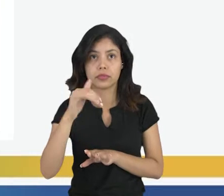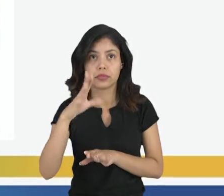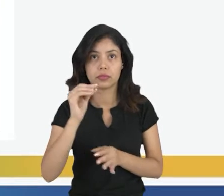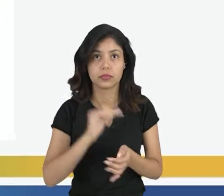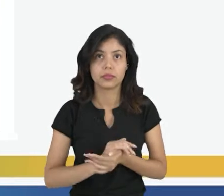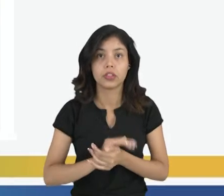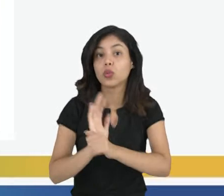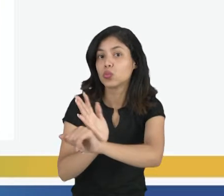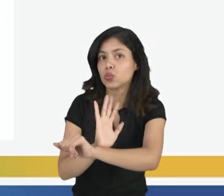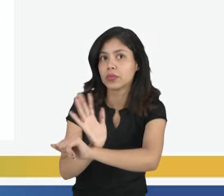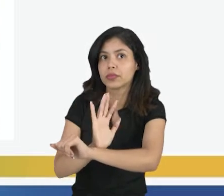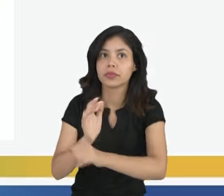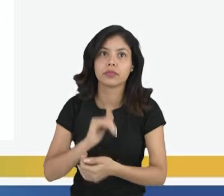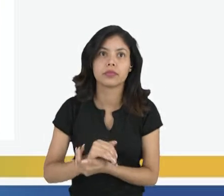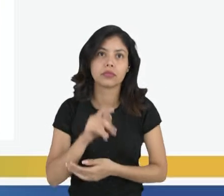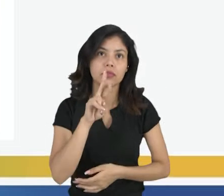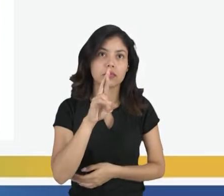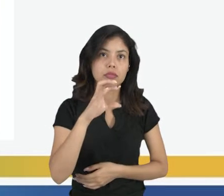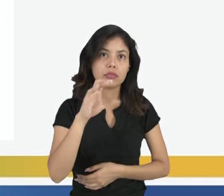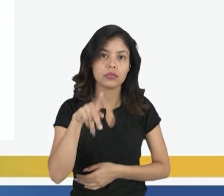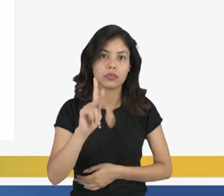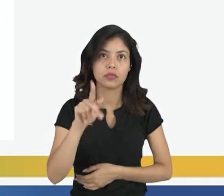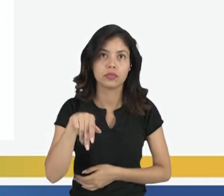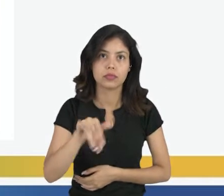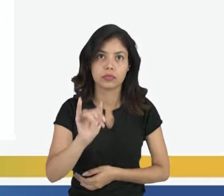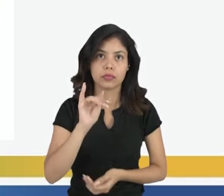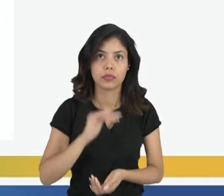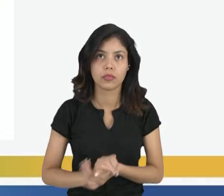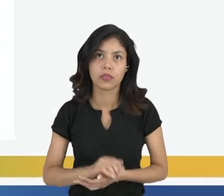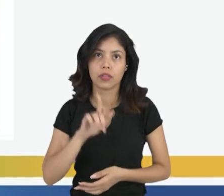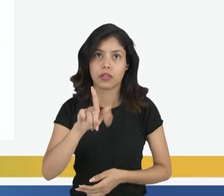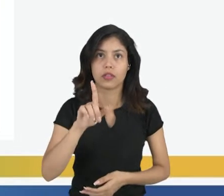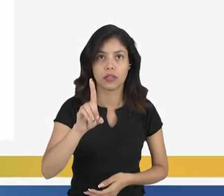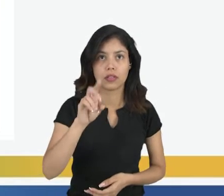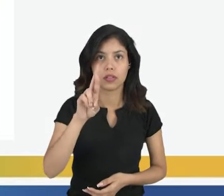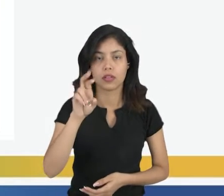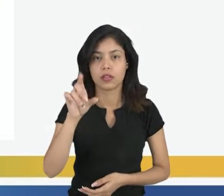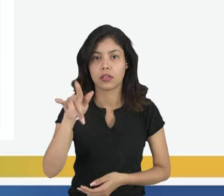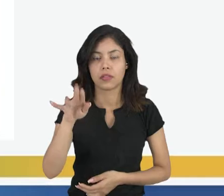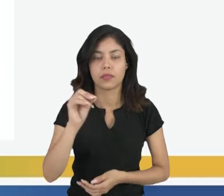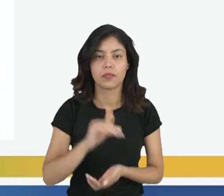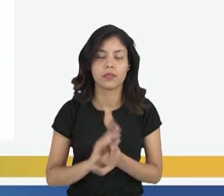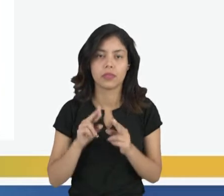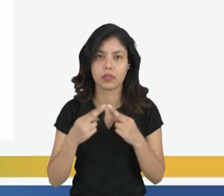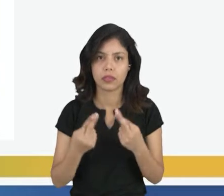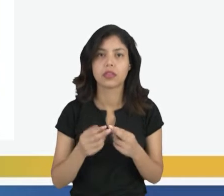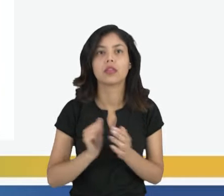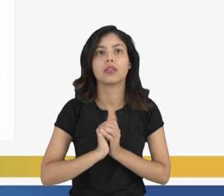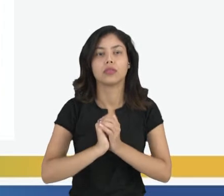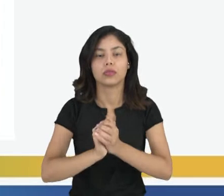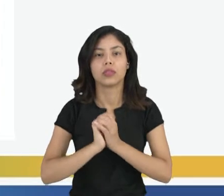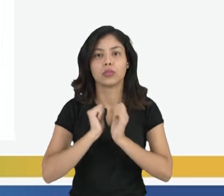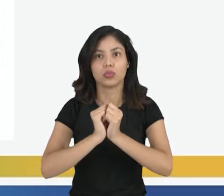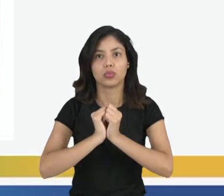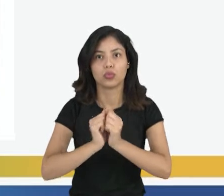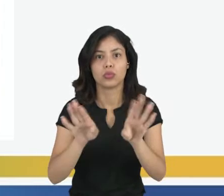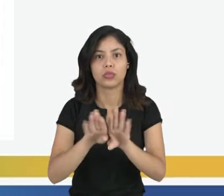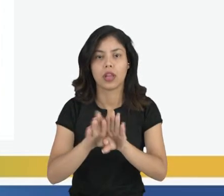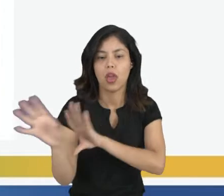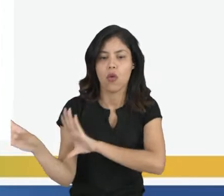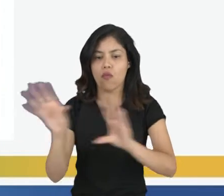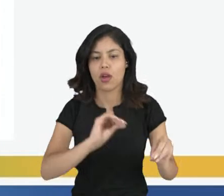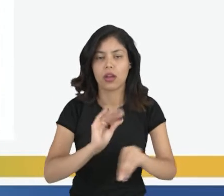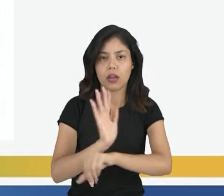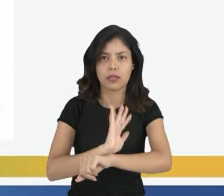aí no cinema, né, o rock aí sempre lutando aí contra o Drago, que representa então a União Soviética. O cinema também ele vai